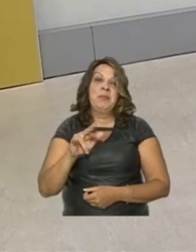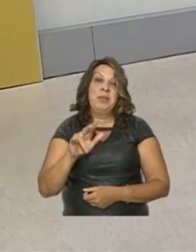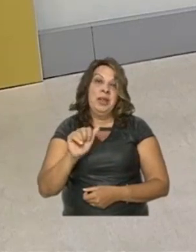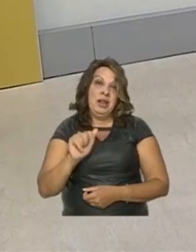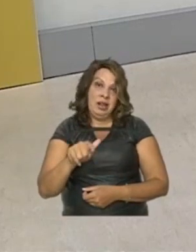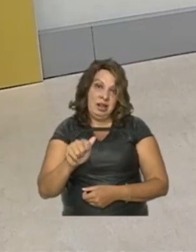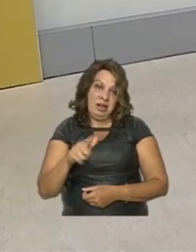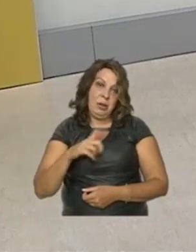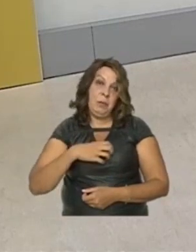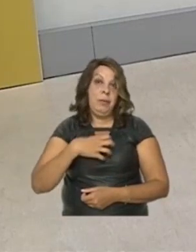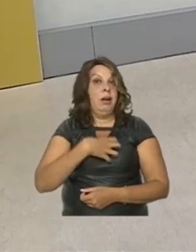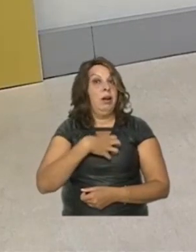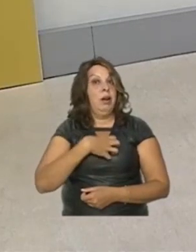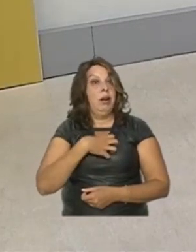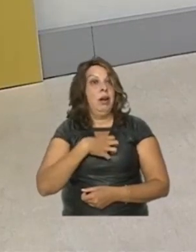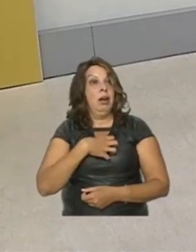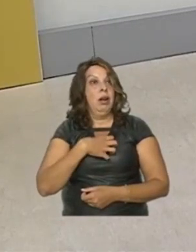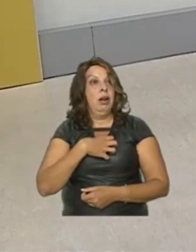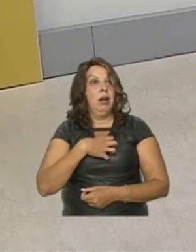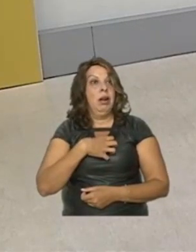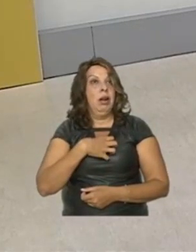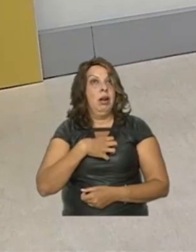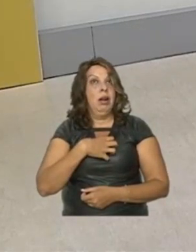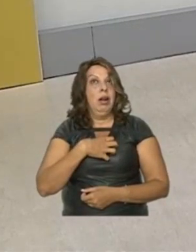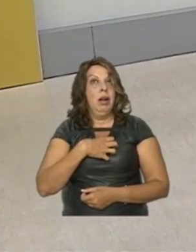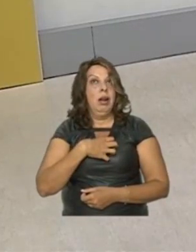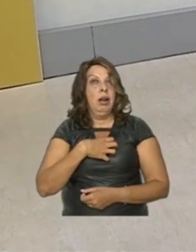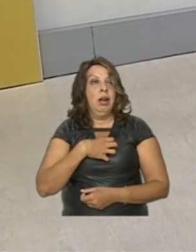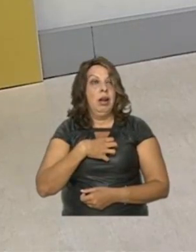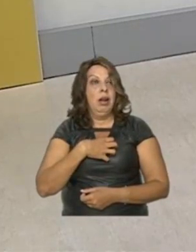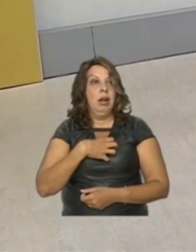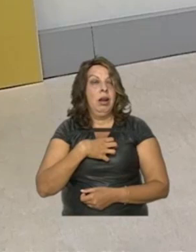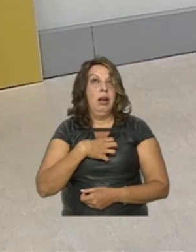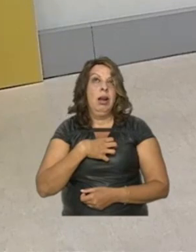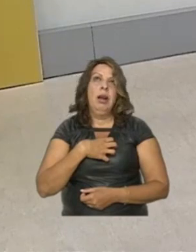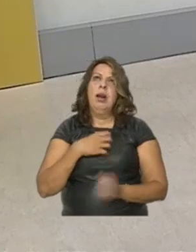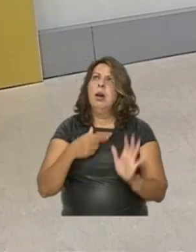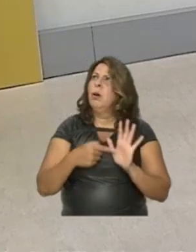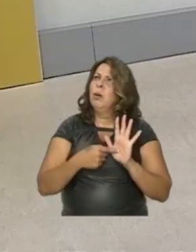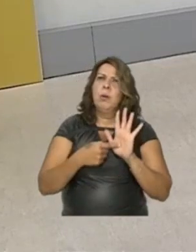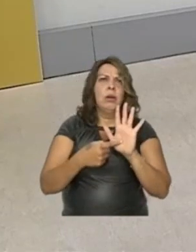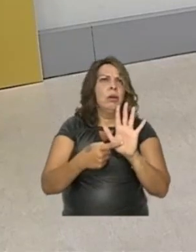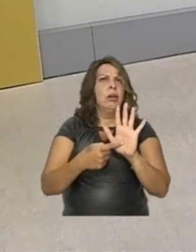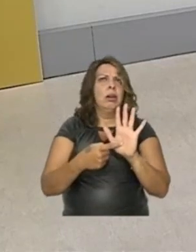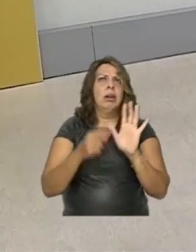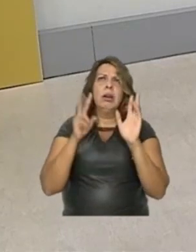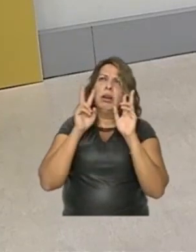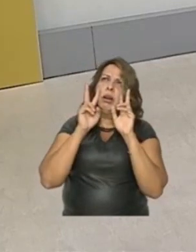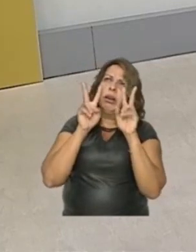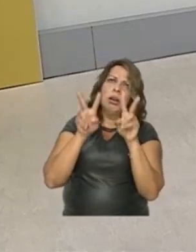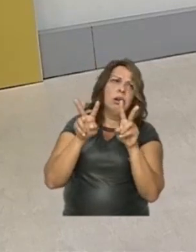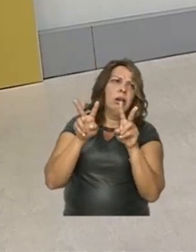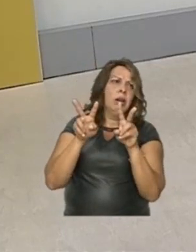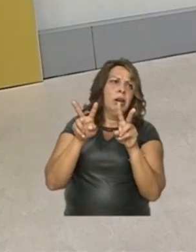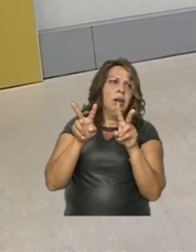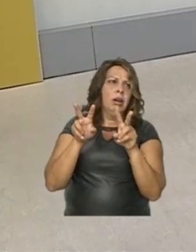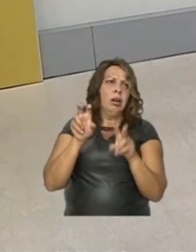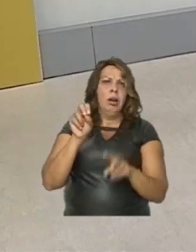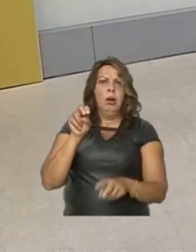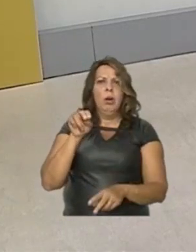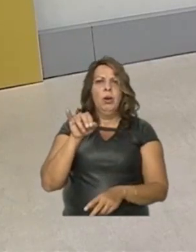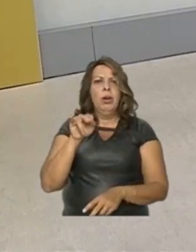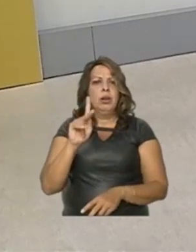também é um Onix. Ah, tá. É um Onix. Apareceu na tela, tava lendo ali da tela. É, então vamos nessa.